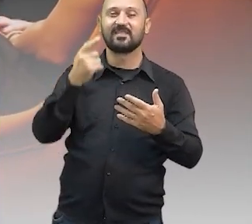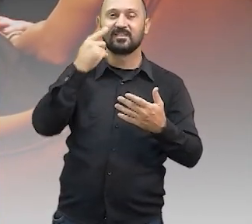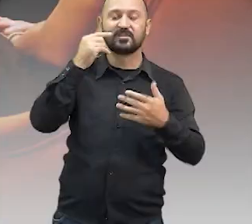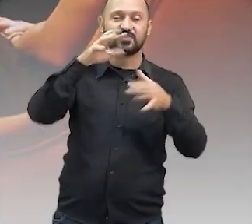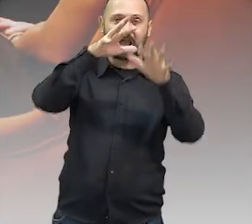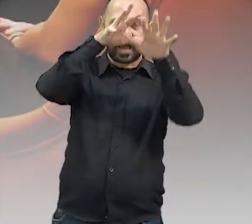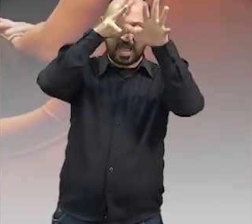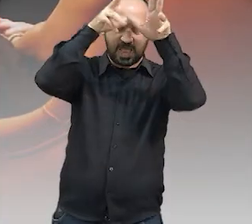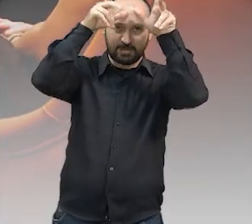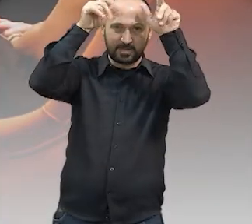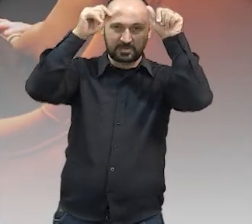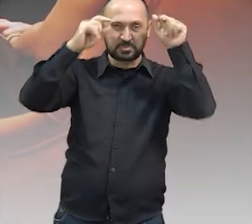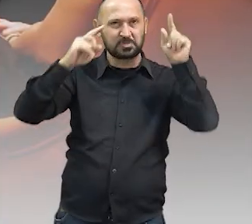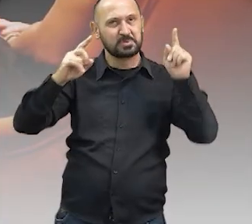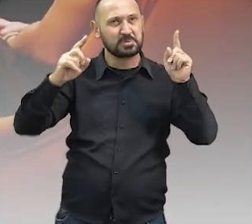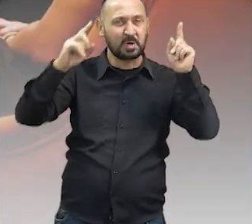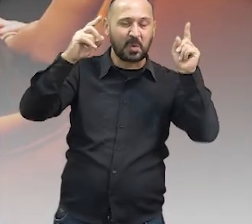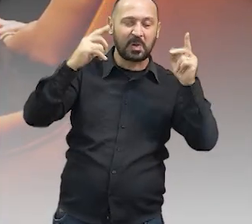da Amazônia,